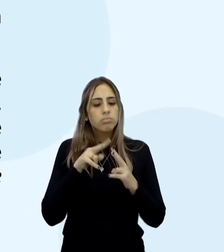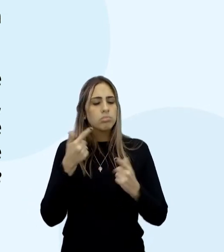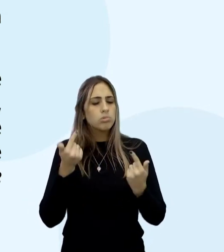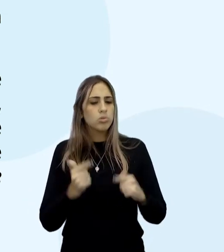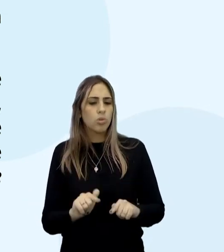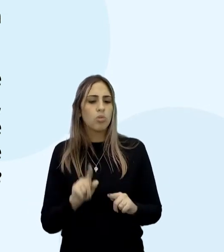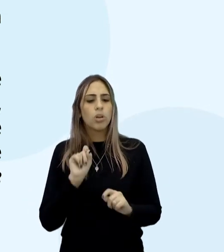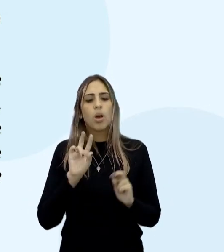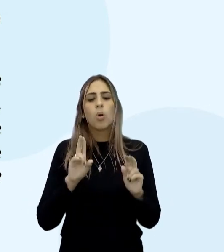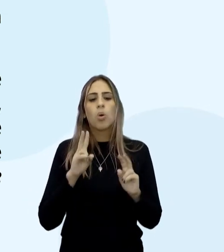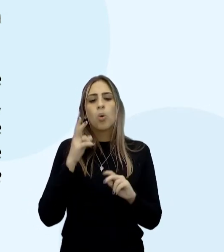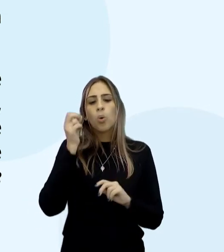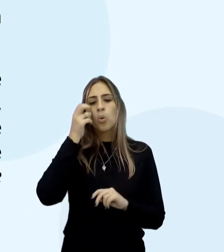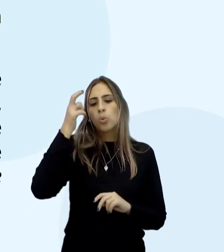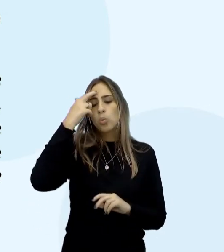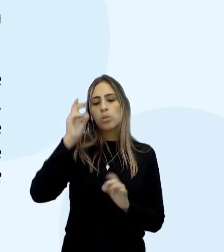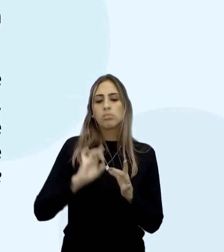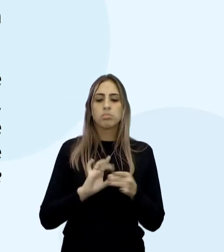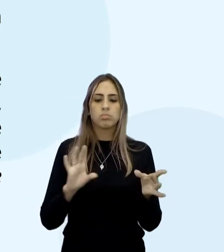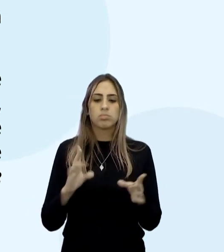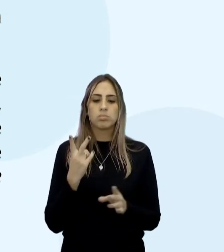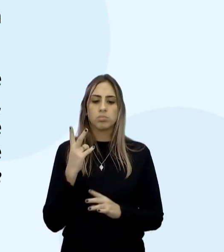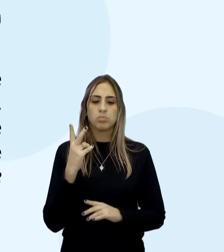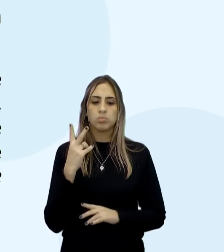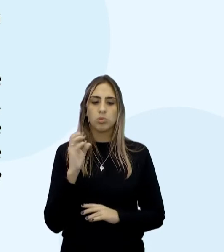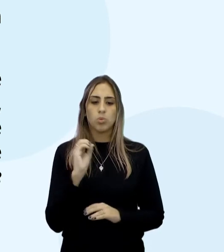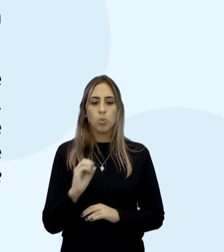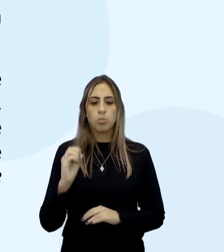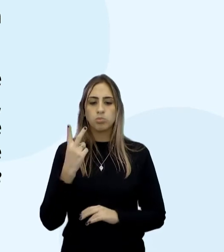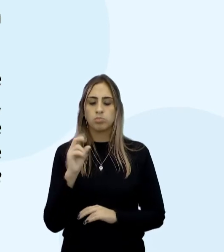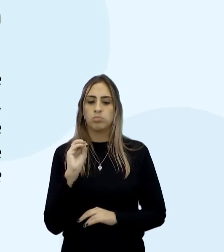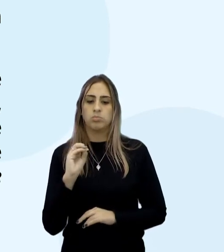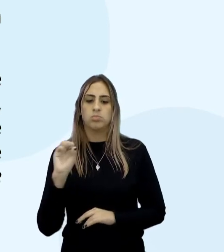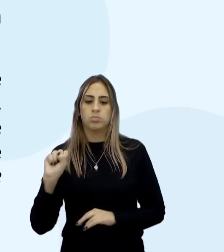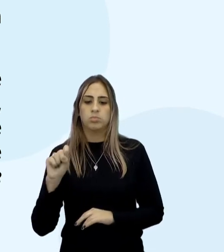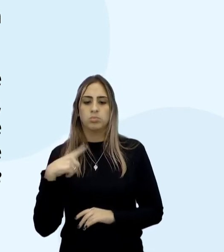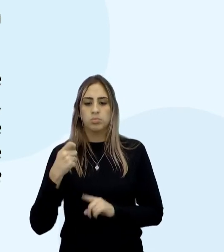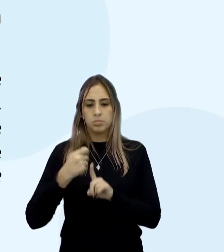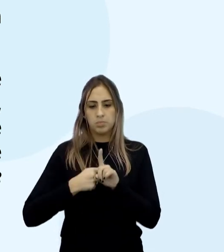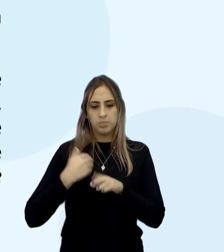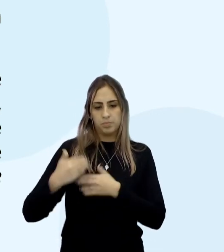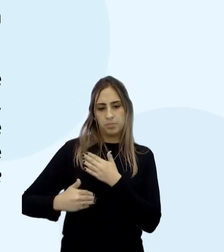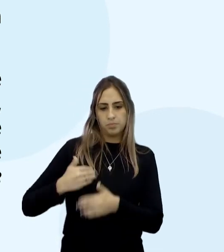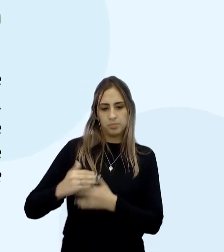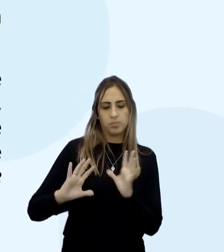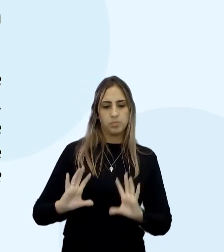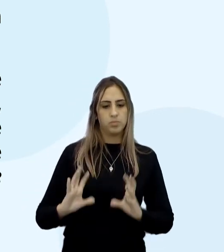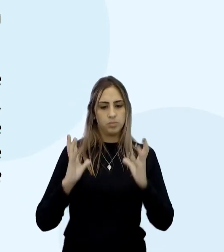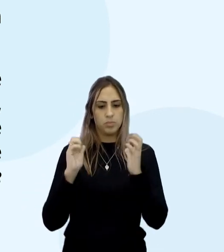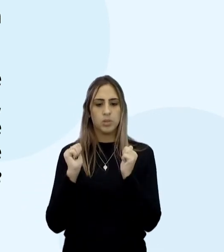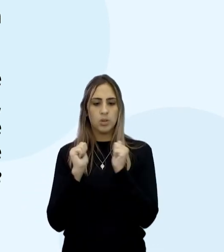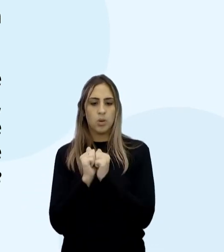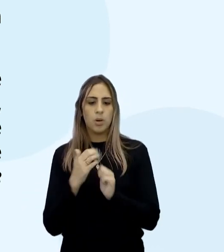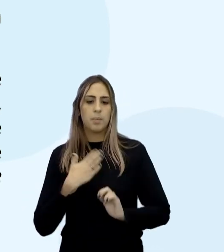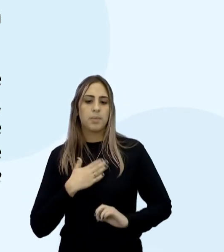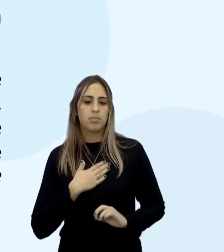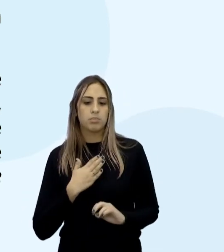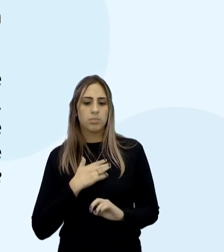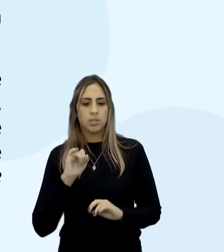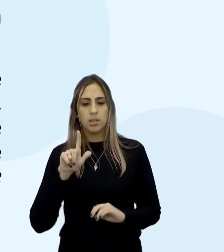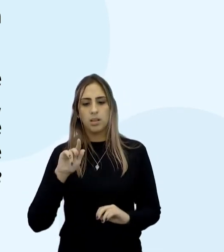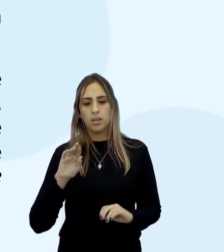era cultura livre até outubro de 2008. Depois de meses no circuito de festivais com a minha então